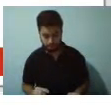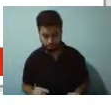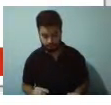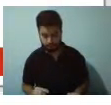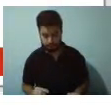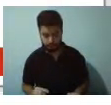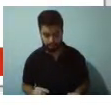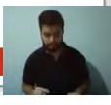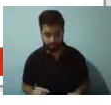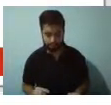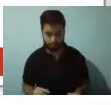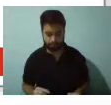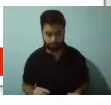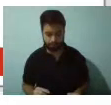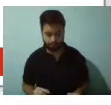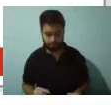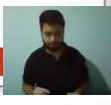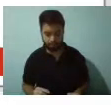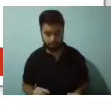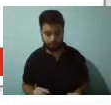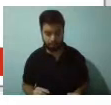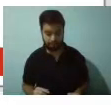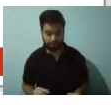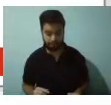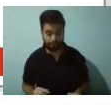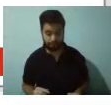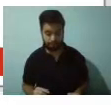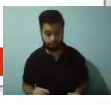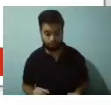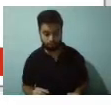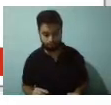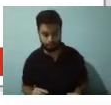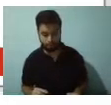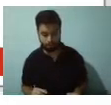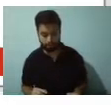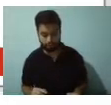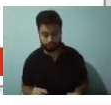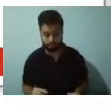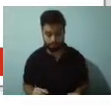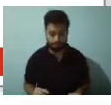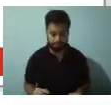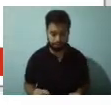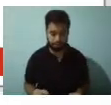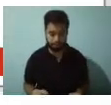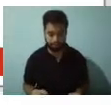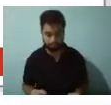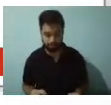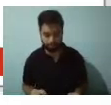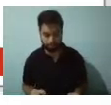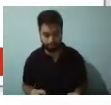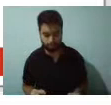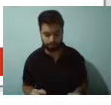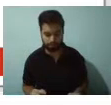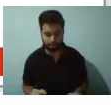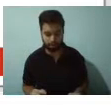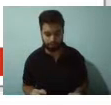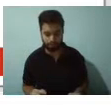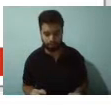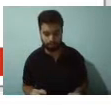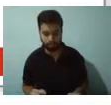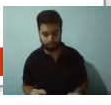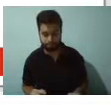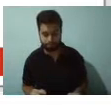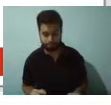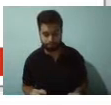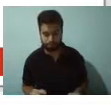e a especulação imobiliária na Bolsa de Valores de Nova York atingiram diretamente o centro econômico mundial. Logicamente, a grande quantidade de crédito para a compra de imóveis forçou